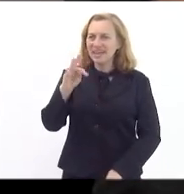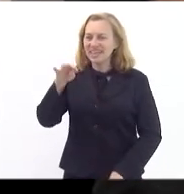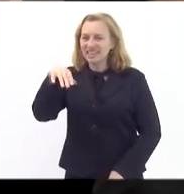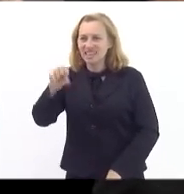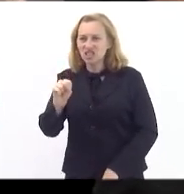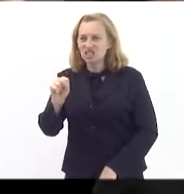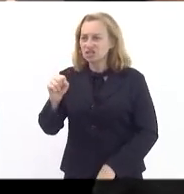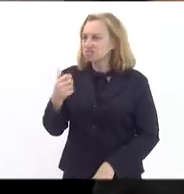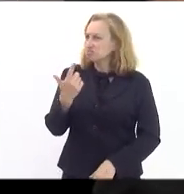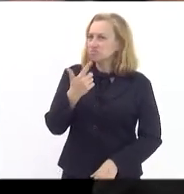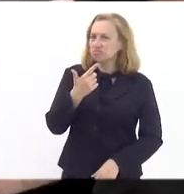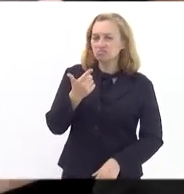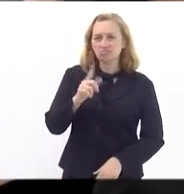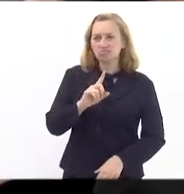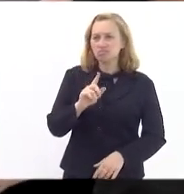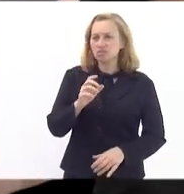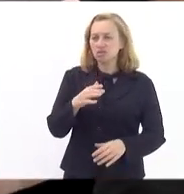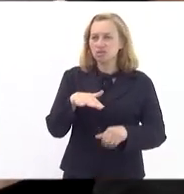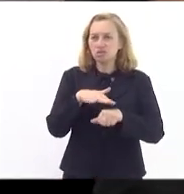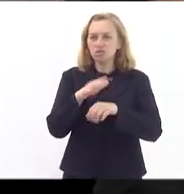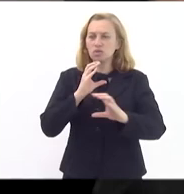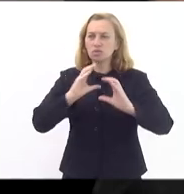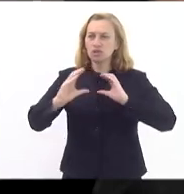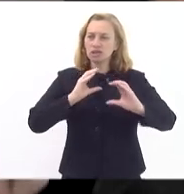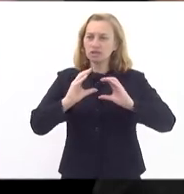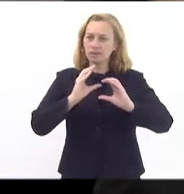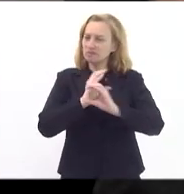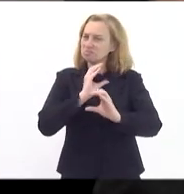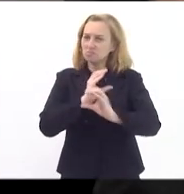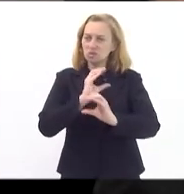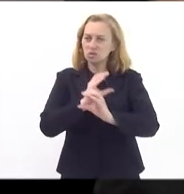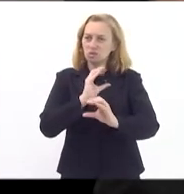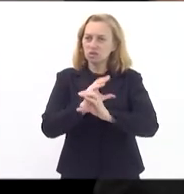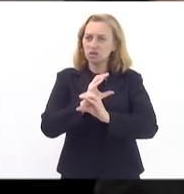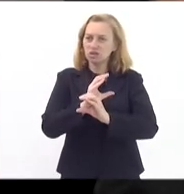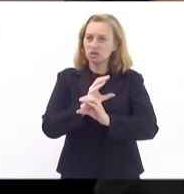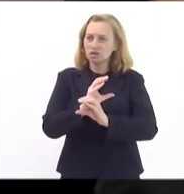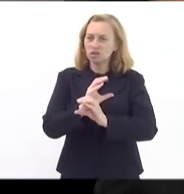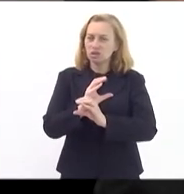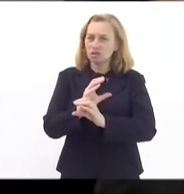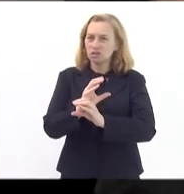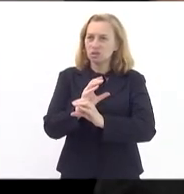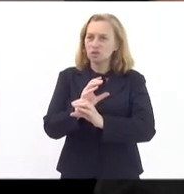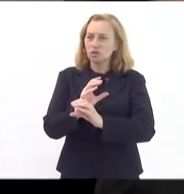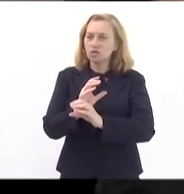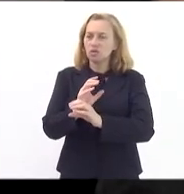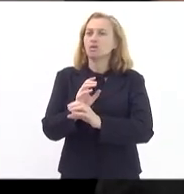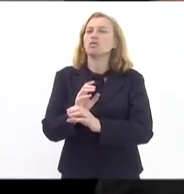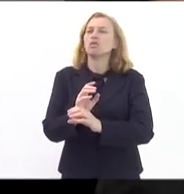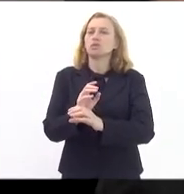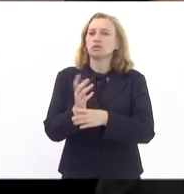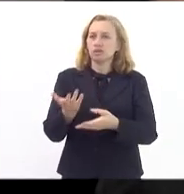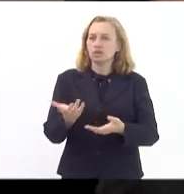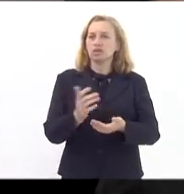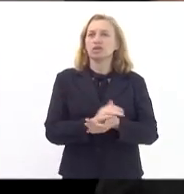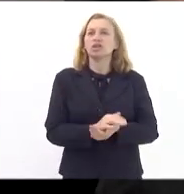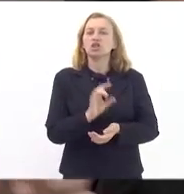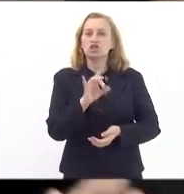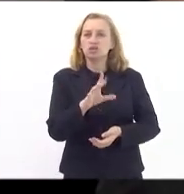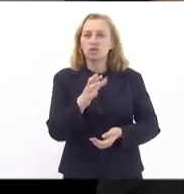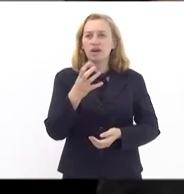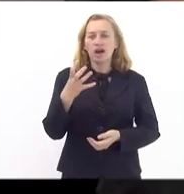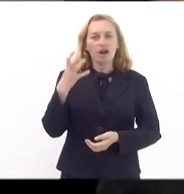na que ele não fala ele passa a falar porque porque a comunicação não é automática é por rádio a gente chama de